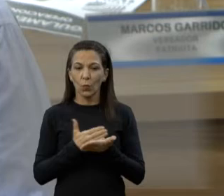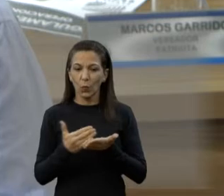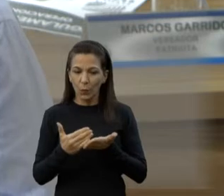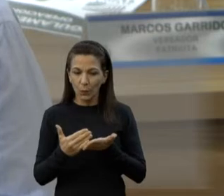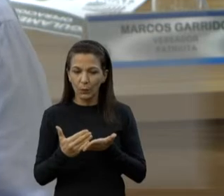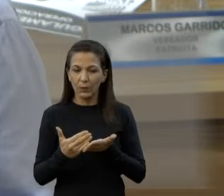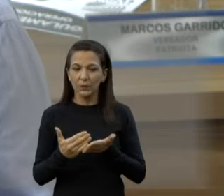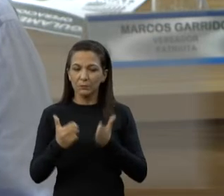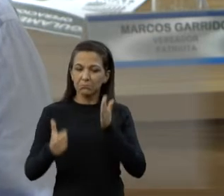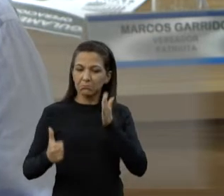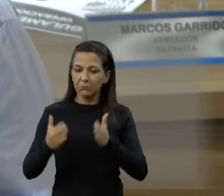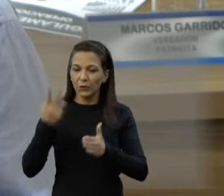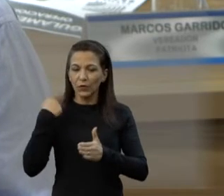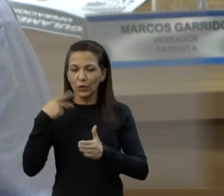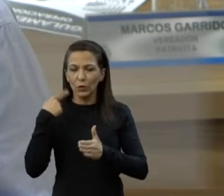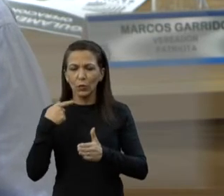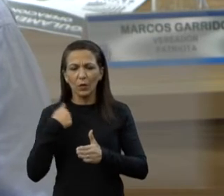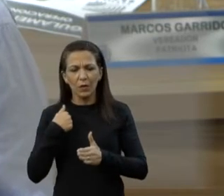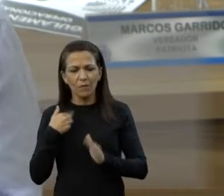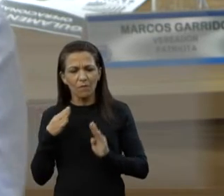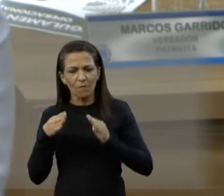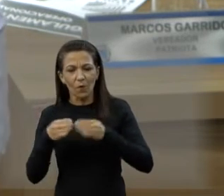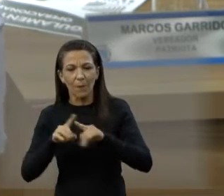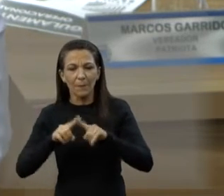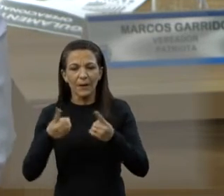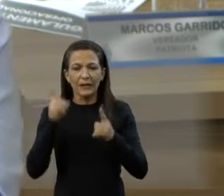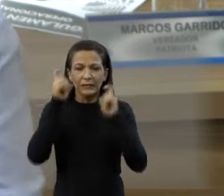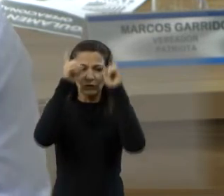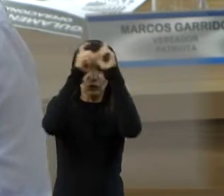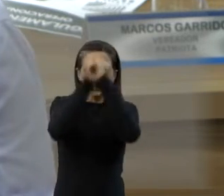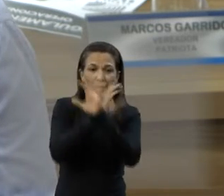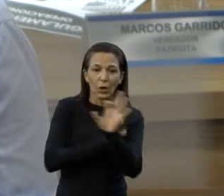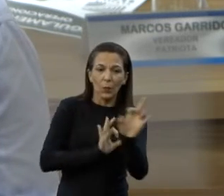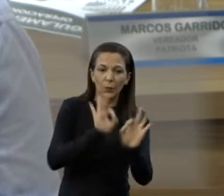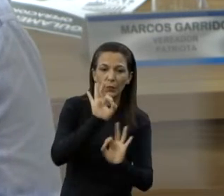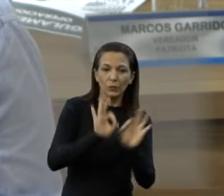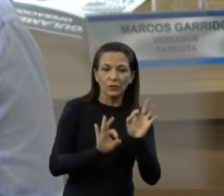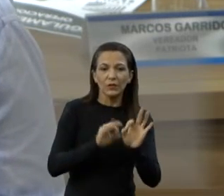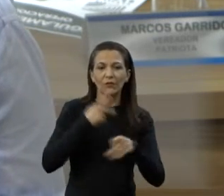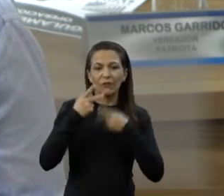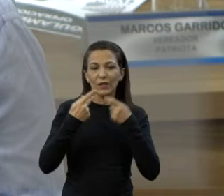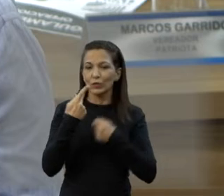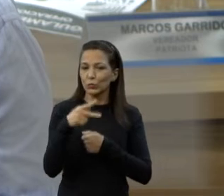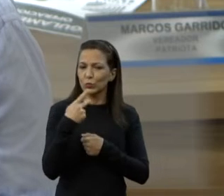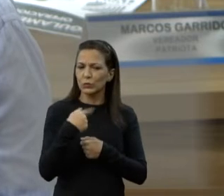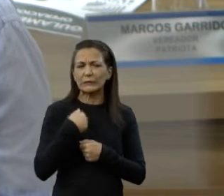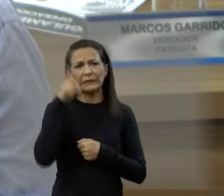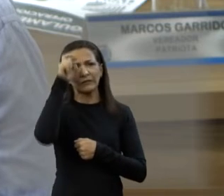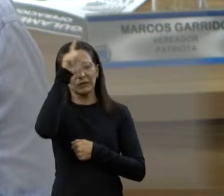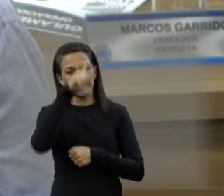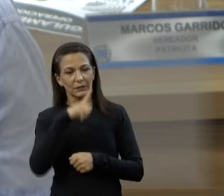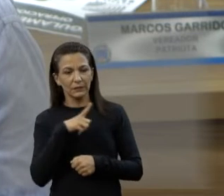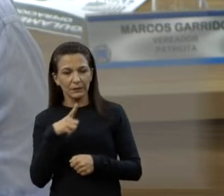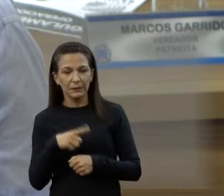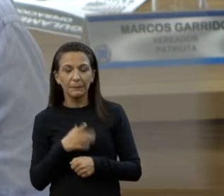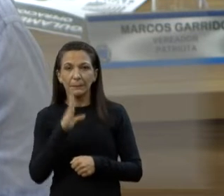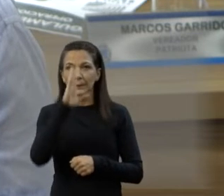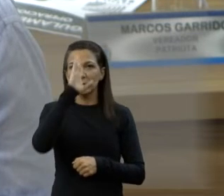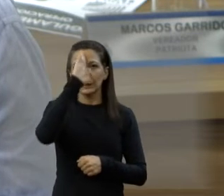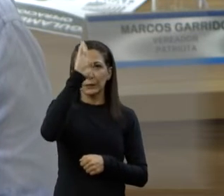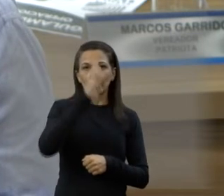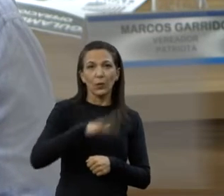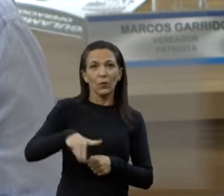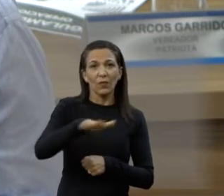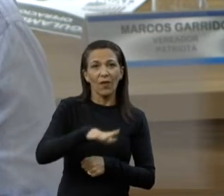do mandato e eu tive dificuldade até para fazer essa organização que você citou na sua fala Inicial principalmente em relação às terras